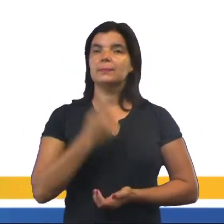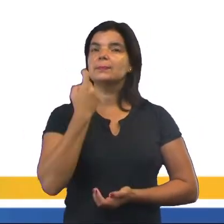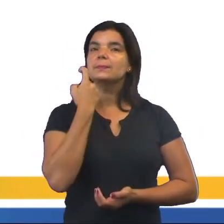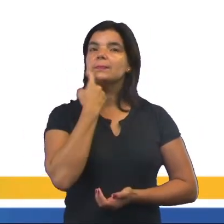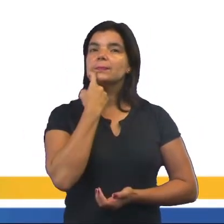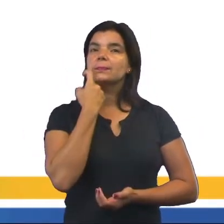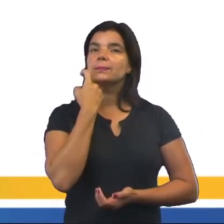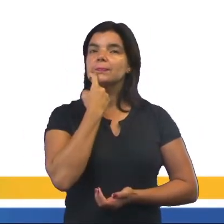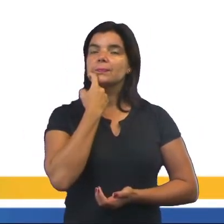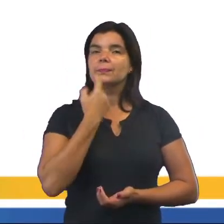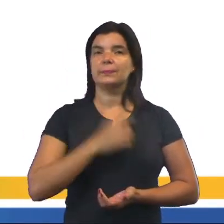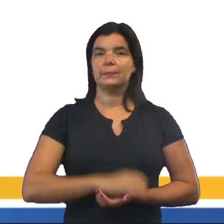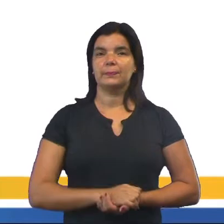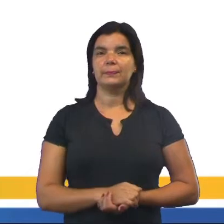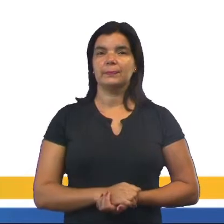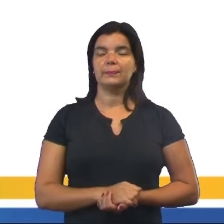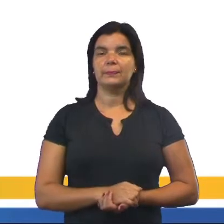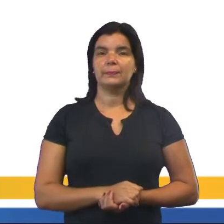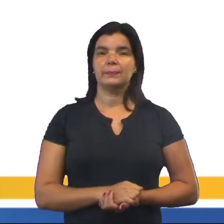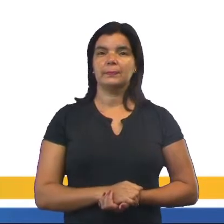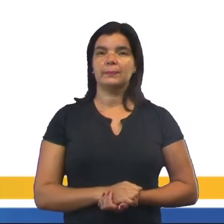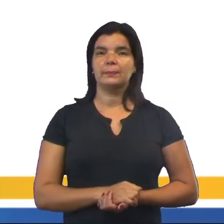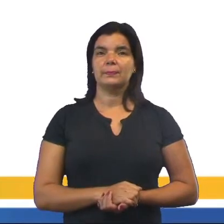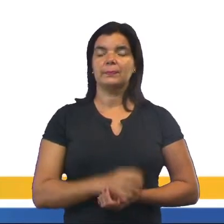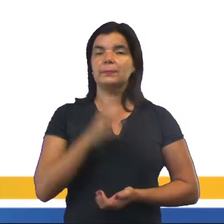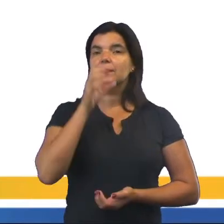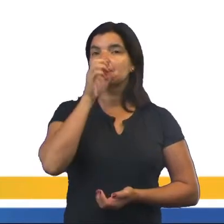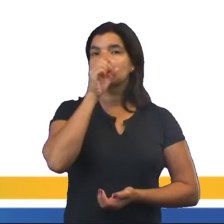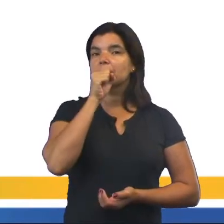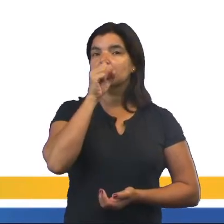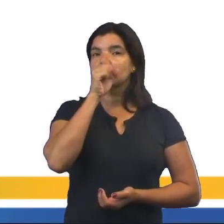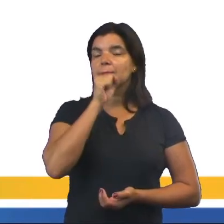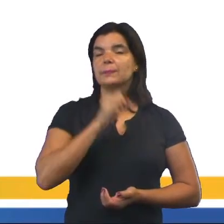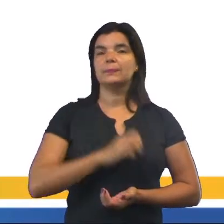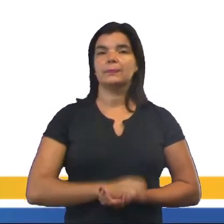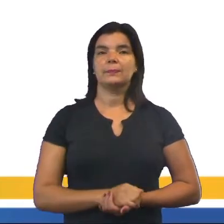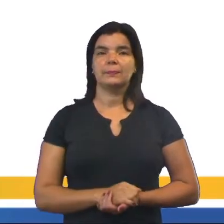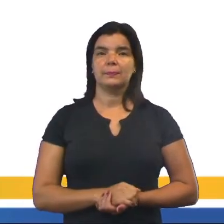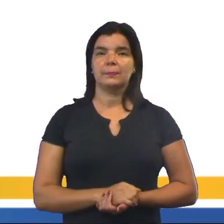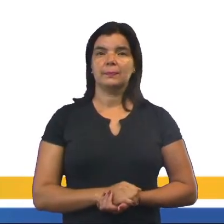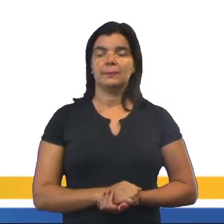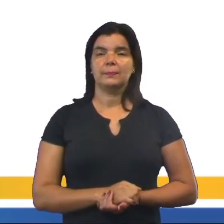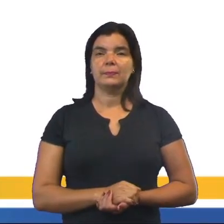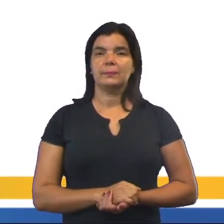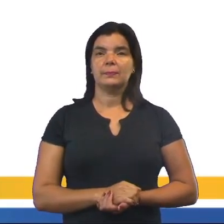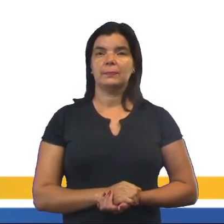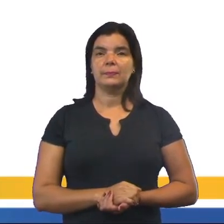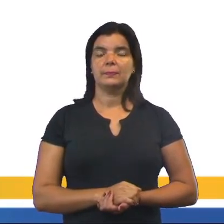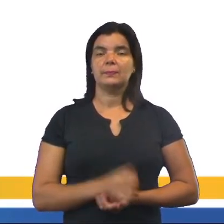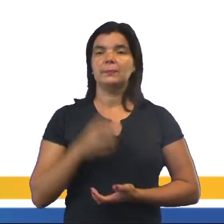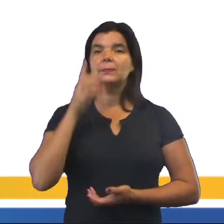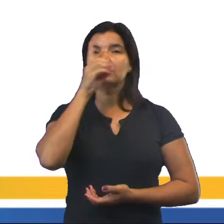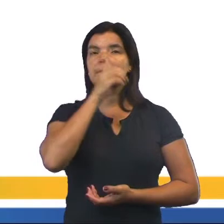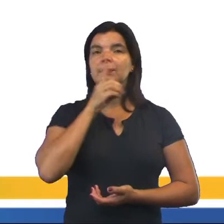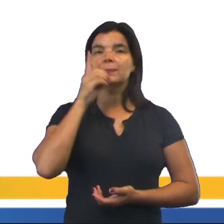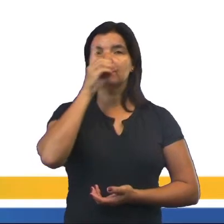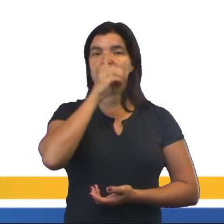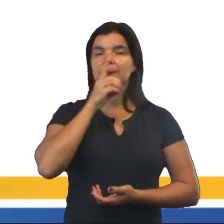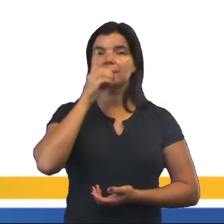Friday, sexta-feira, Saturday, sábado e